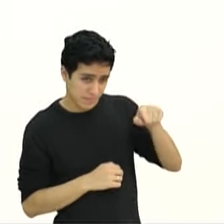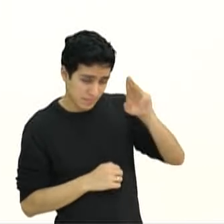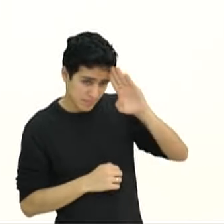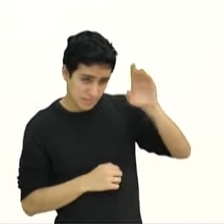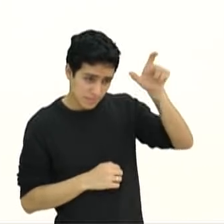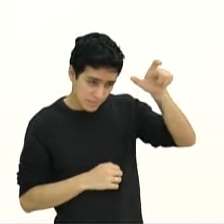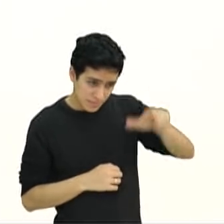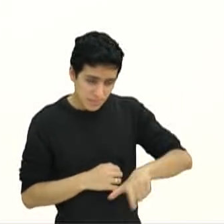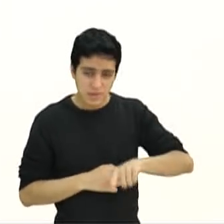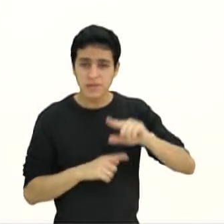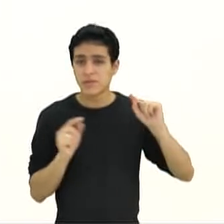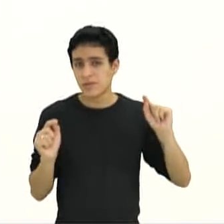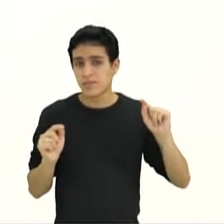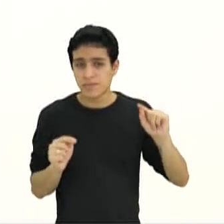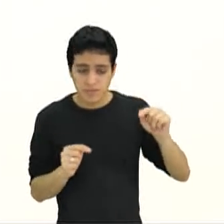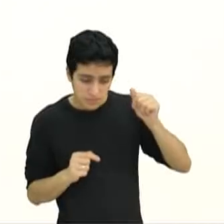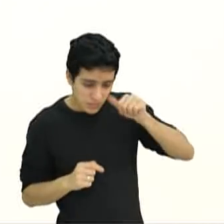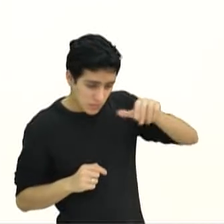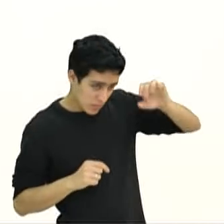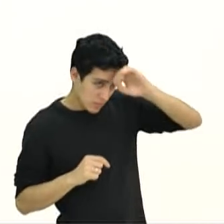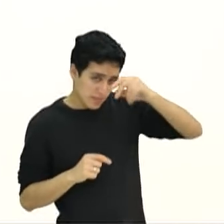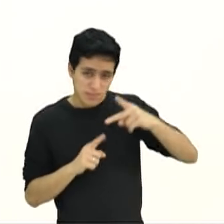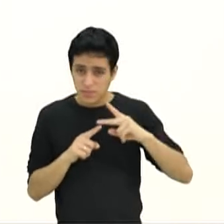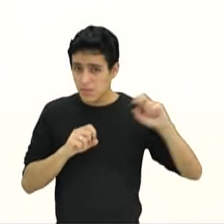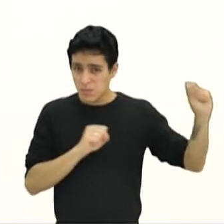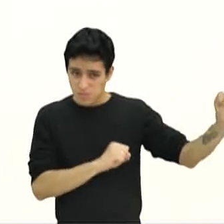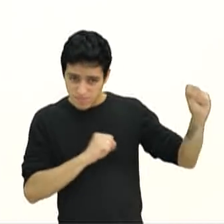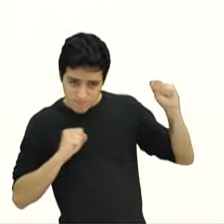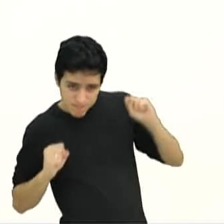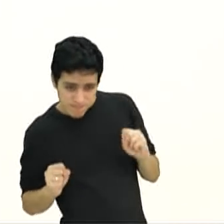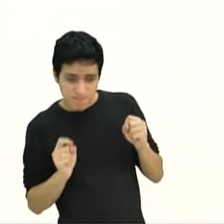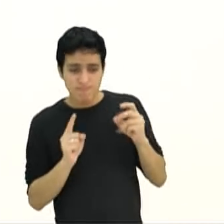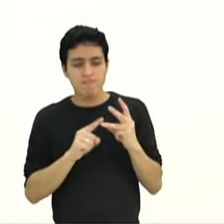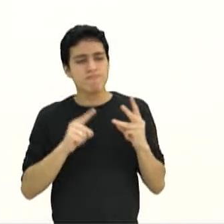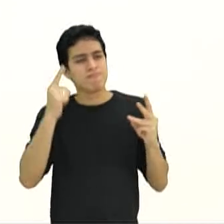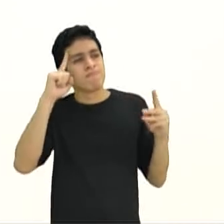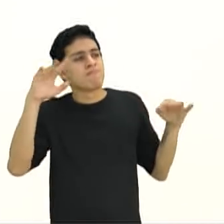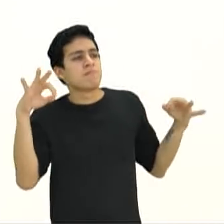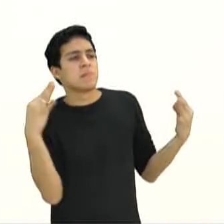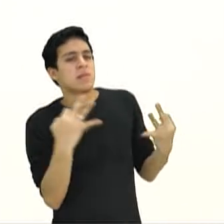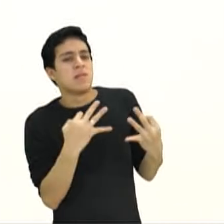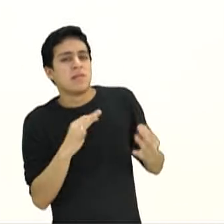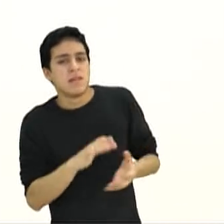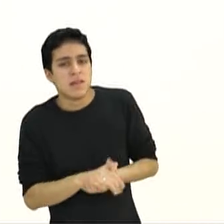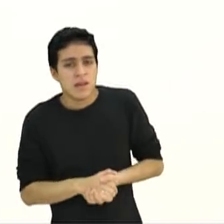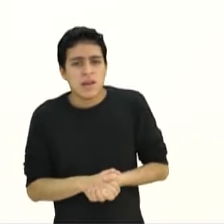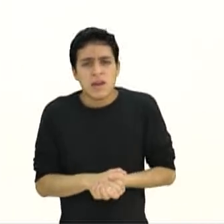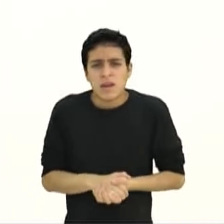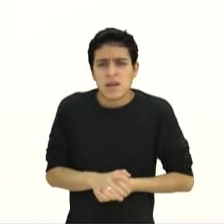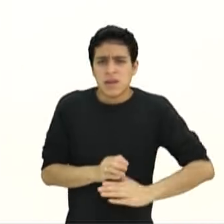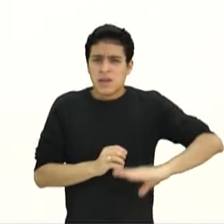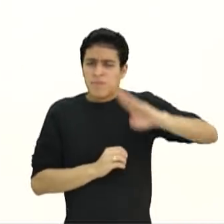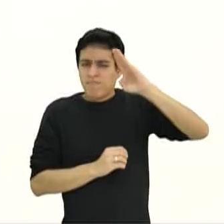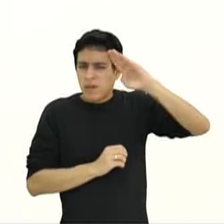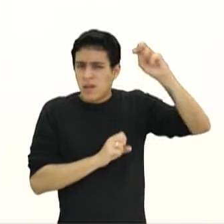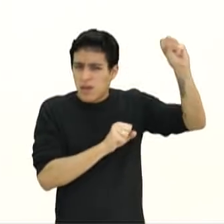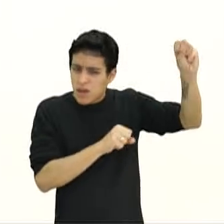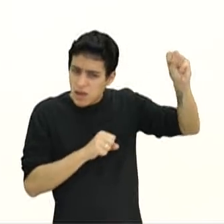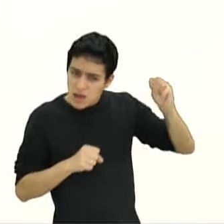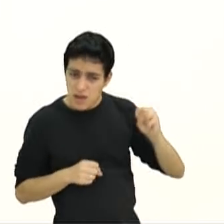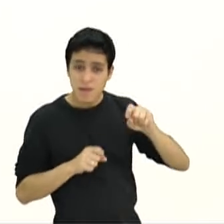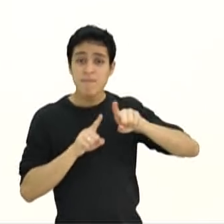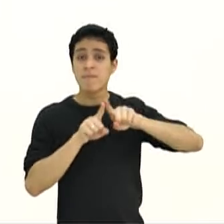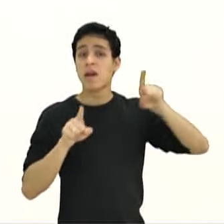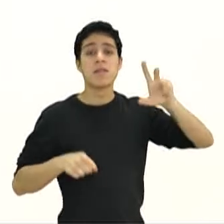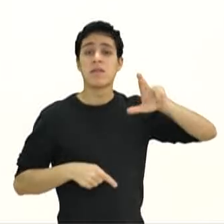é, ao mesmo tempo, inocente, poderosa e idealizada. E, principalmente, poderosa, sem ser